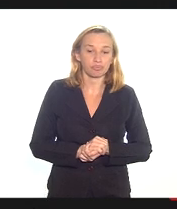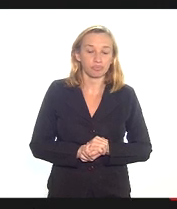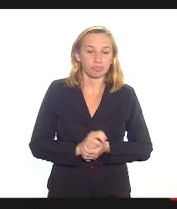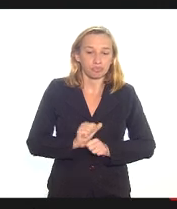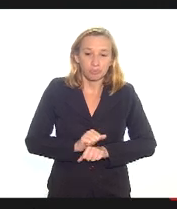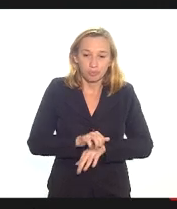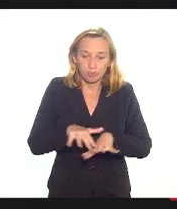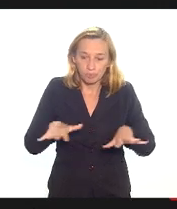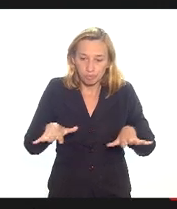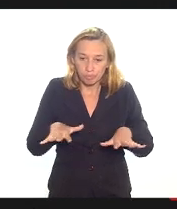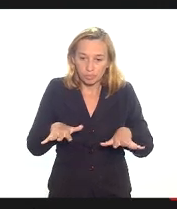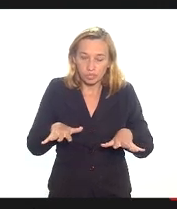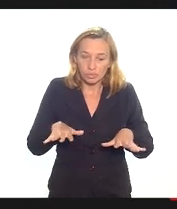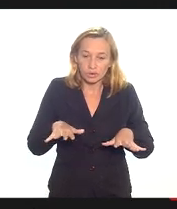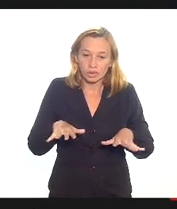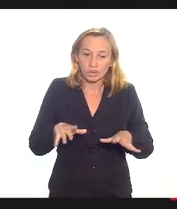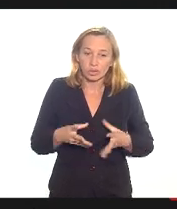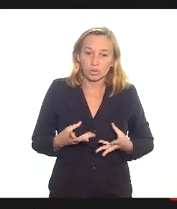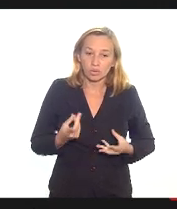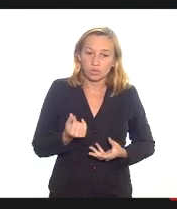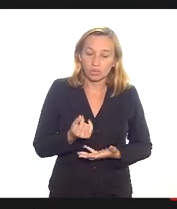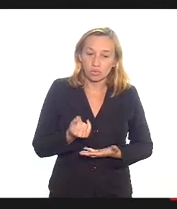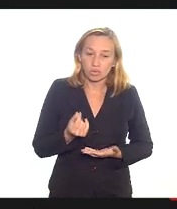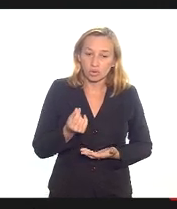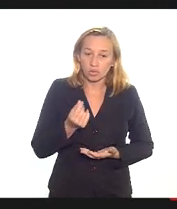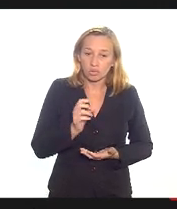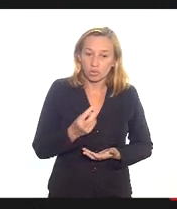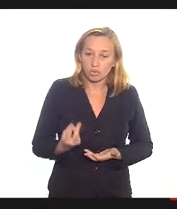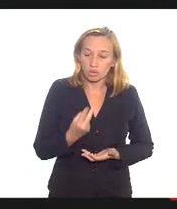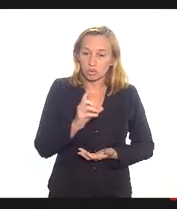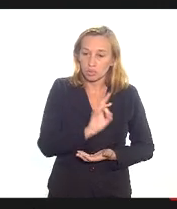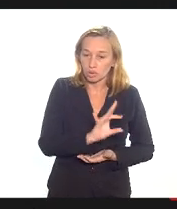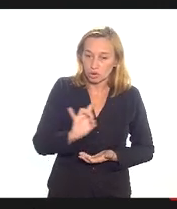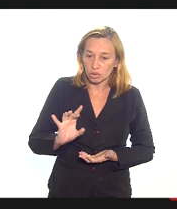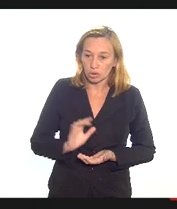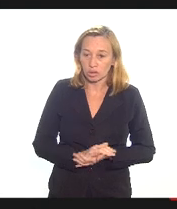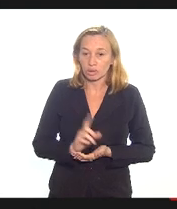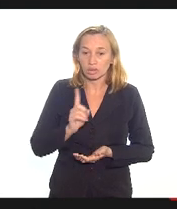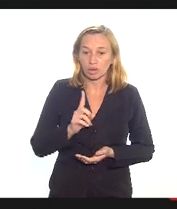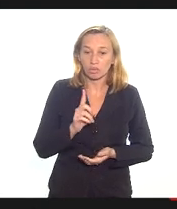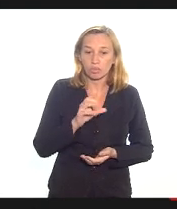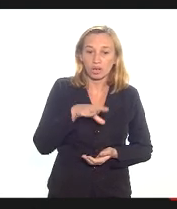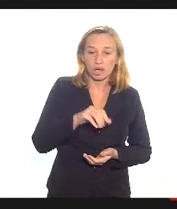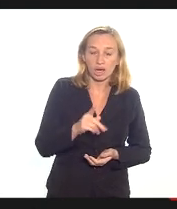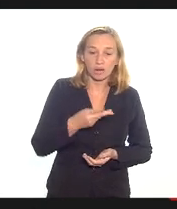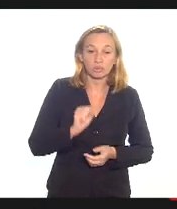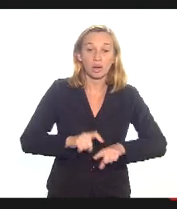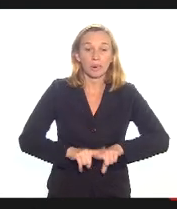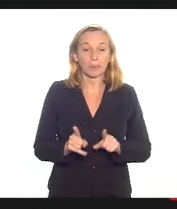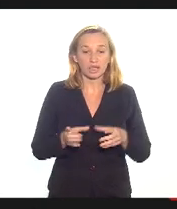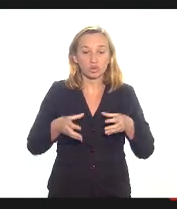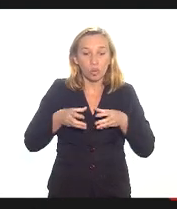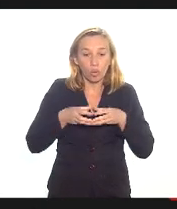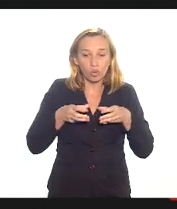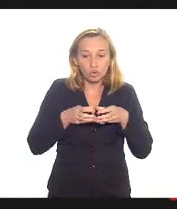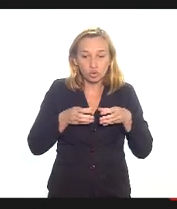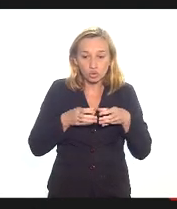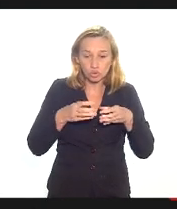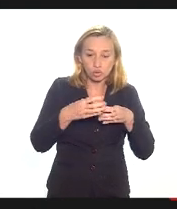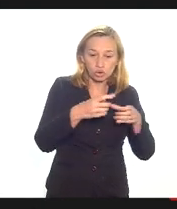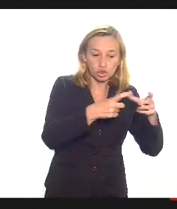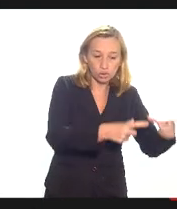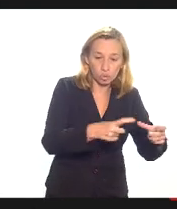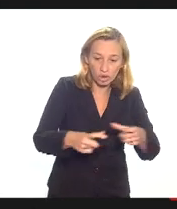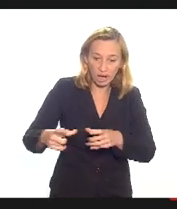abrangem uma mesma despesa sejam auditadas não por campo, mas por conjunto de campos que